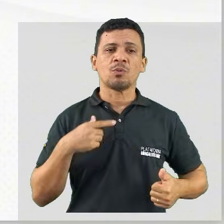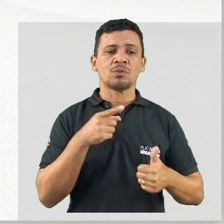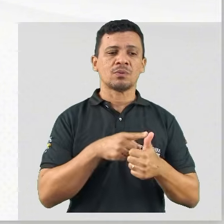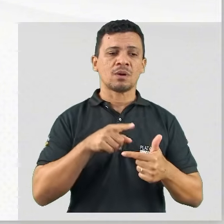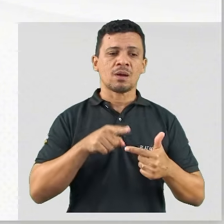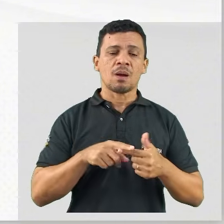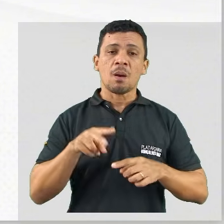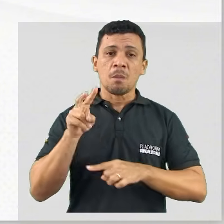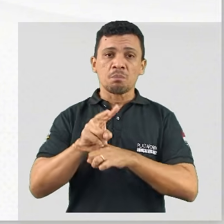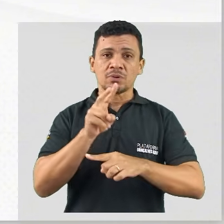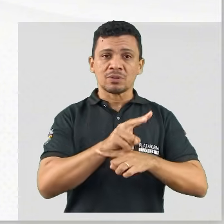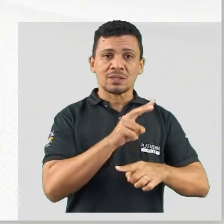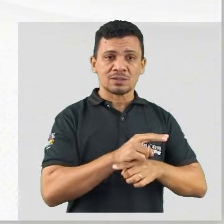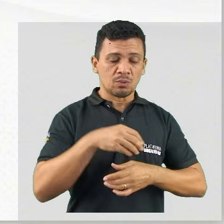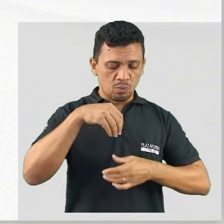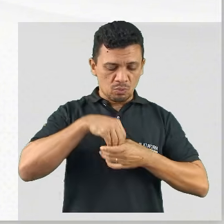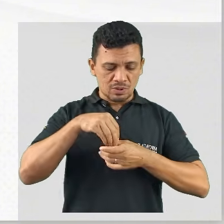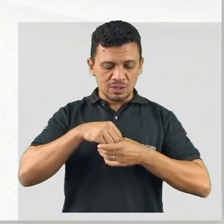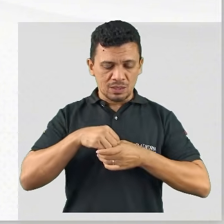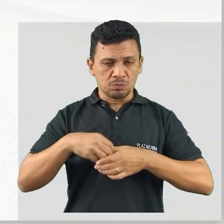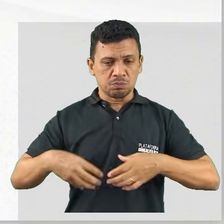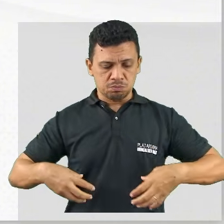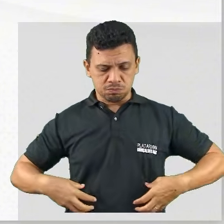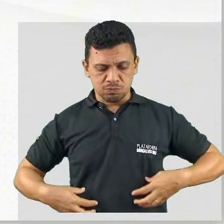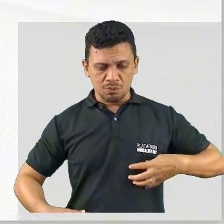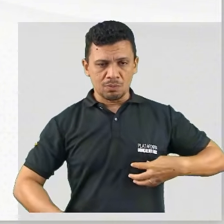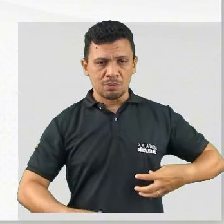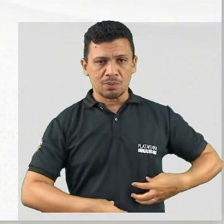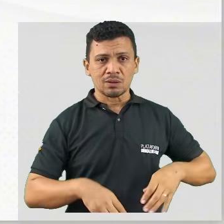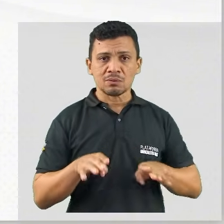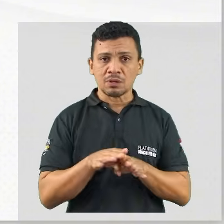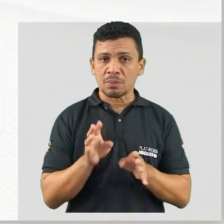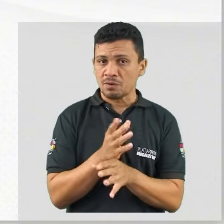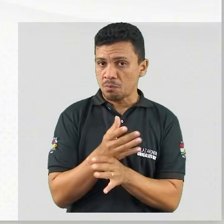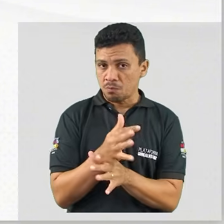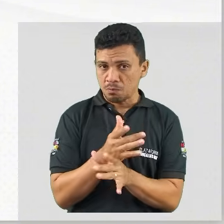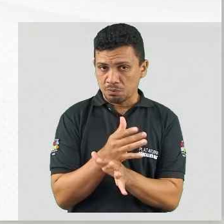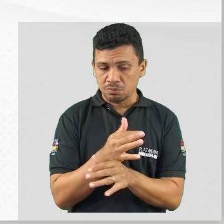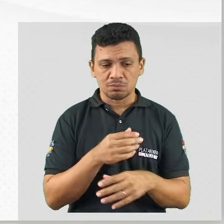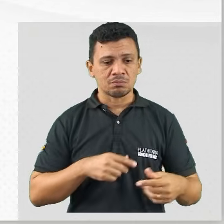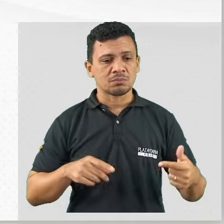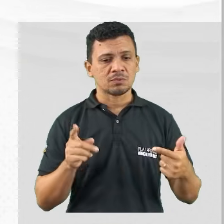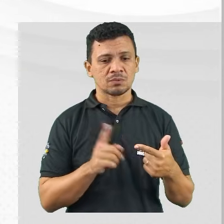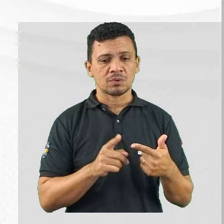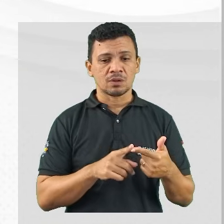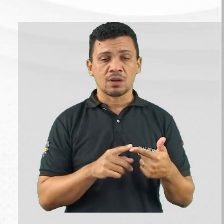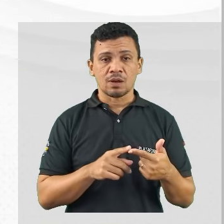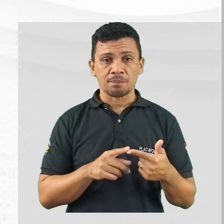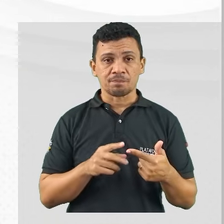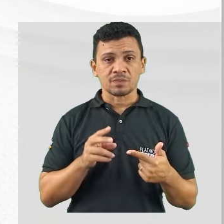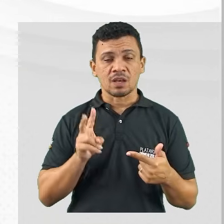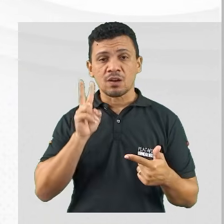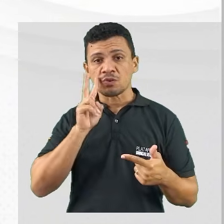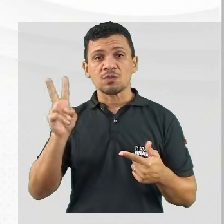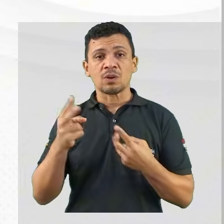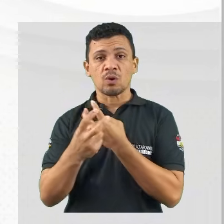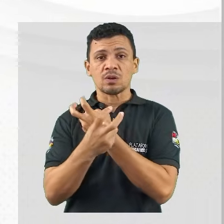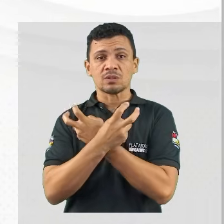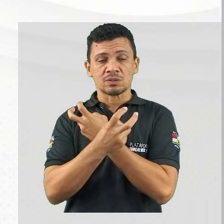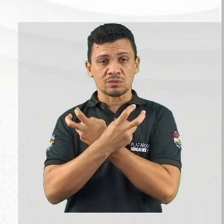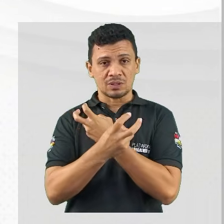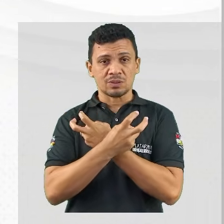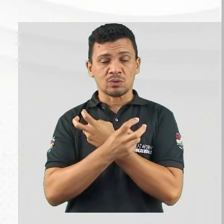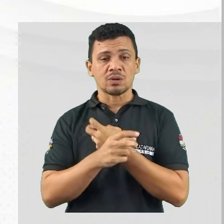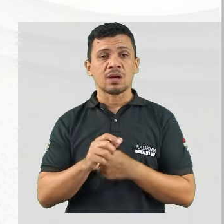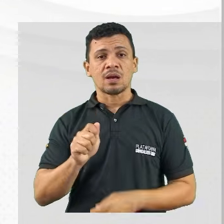dos órgãos internos e tecidos moles, certo? Como a gente viu lá o esqueleto axial, que